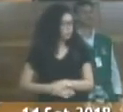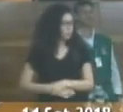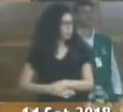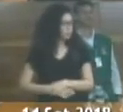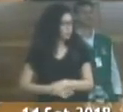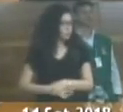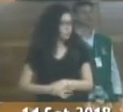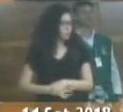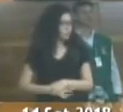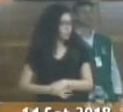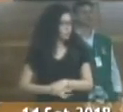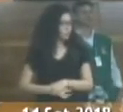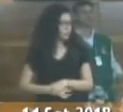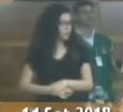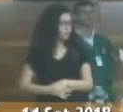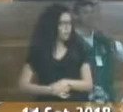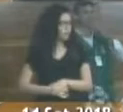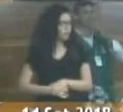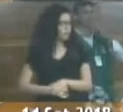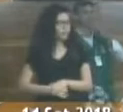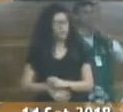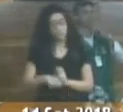Então, assim, pescadores artesanais que